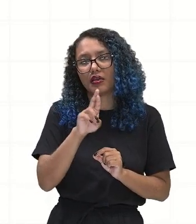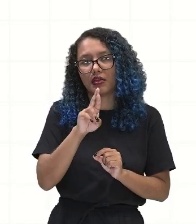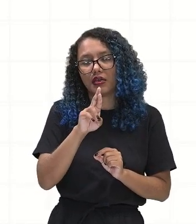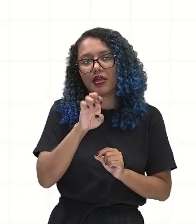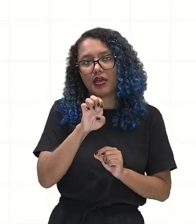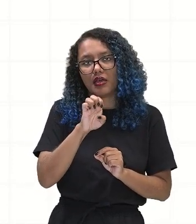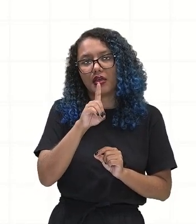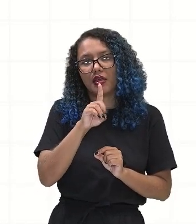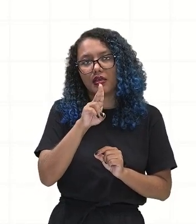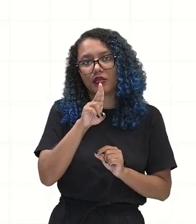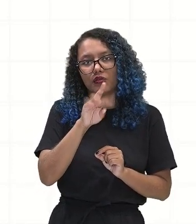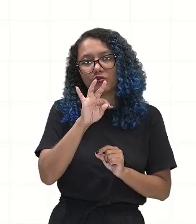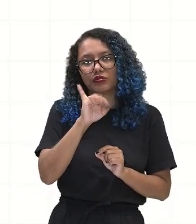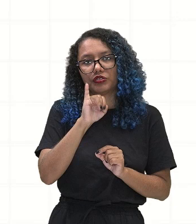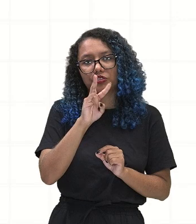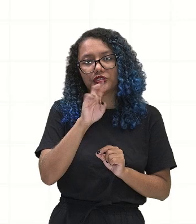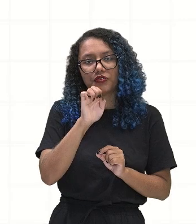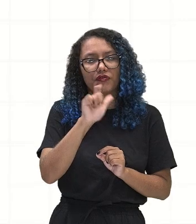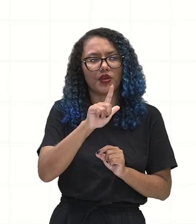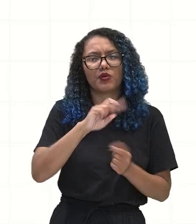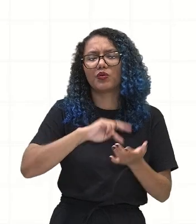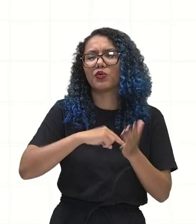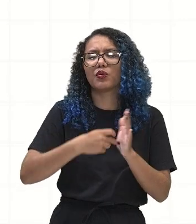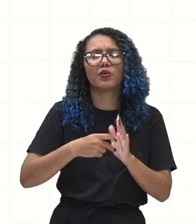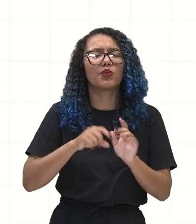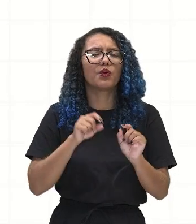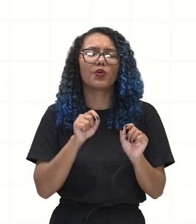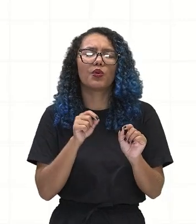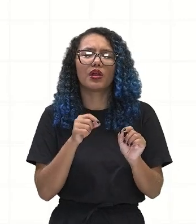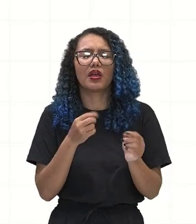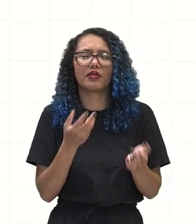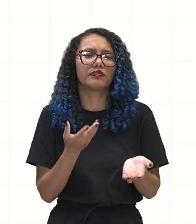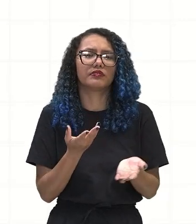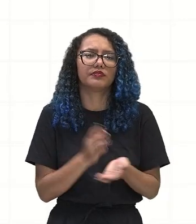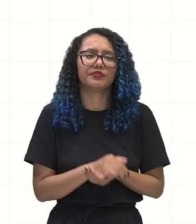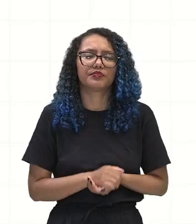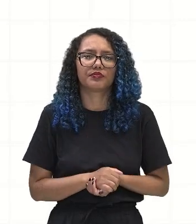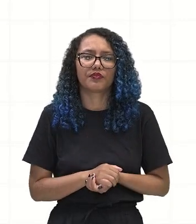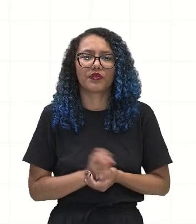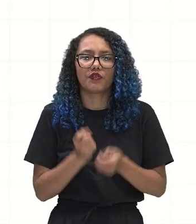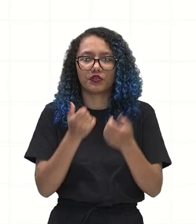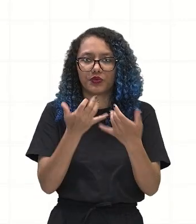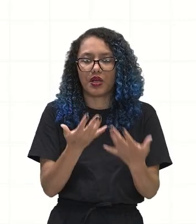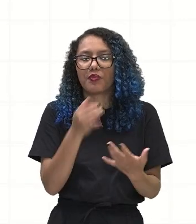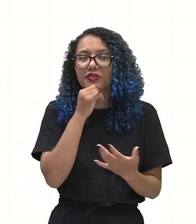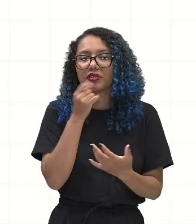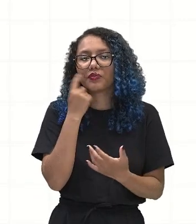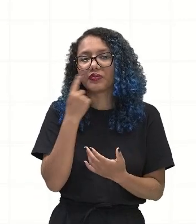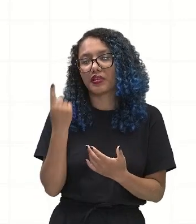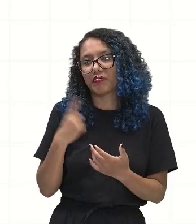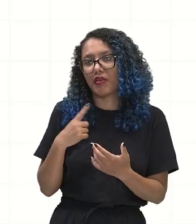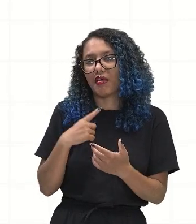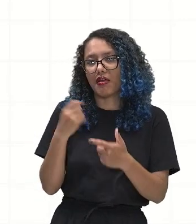tá? Qual é a fração irredutível aqui? Nós temos aqui, ó, Nós tínhamos a nossa fração centesimal,